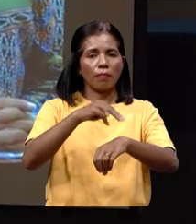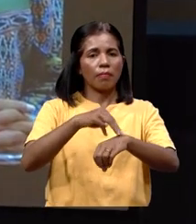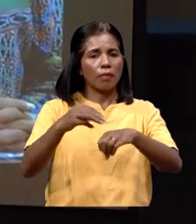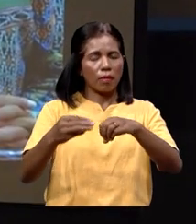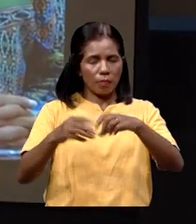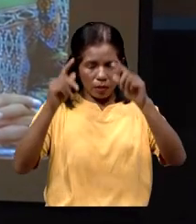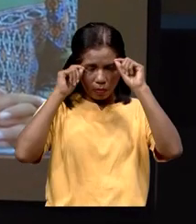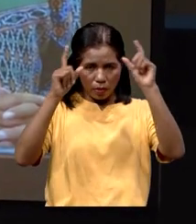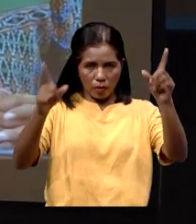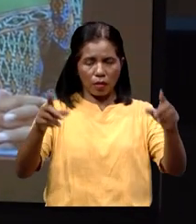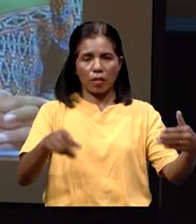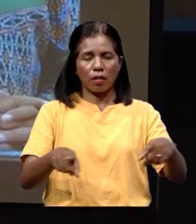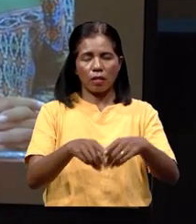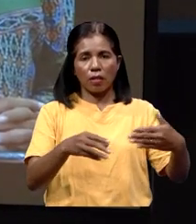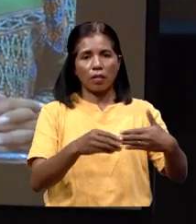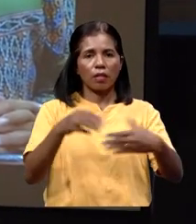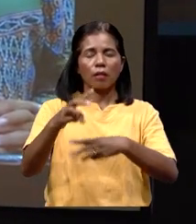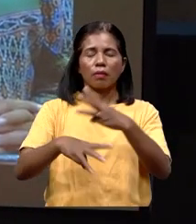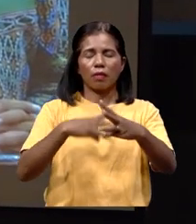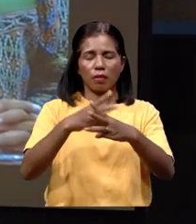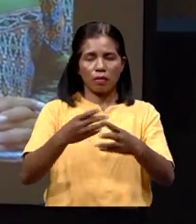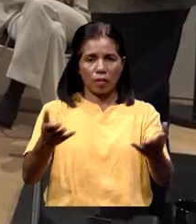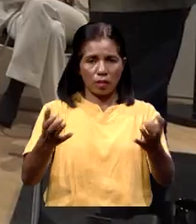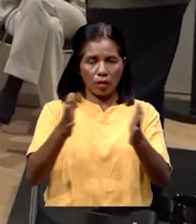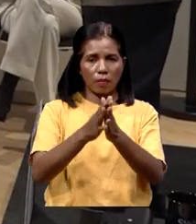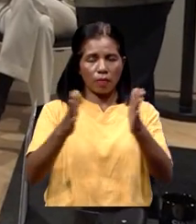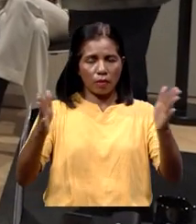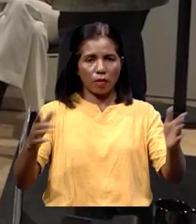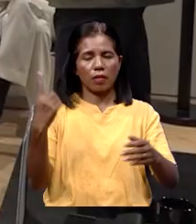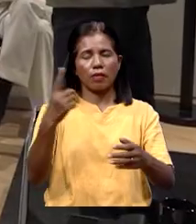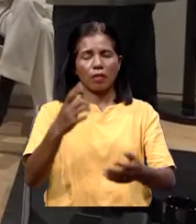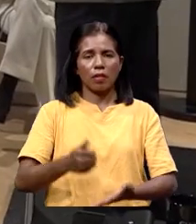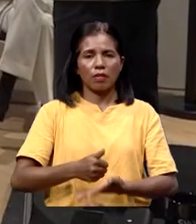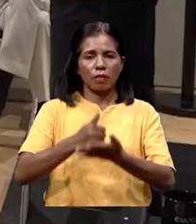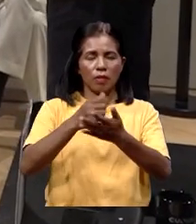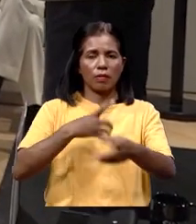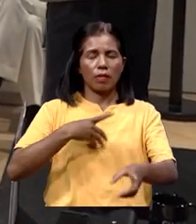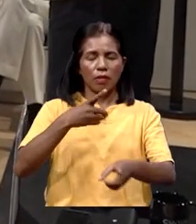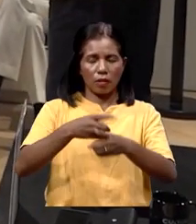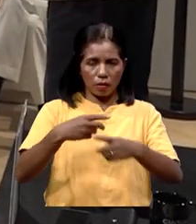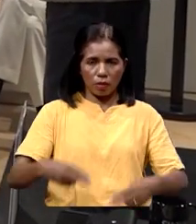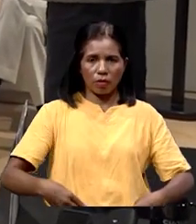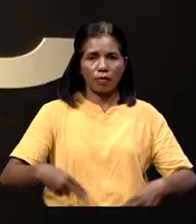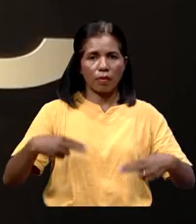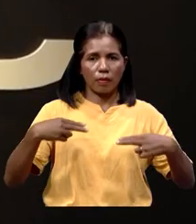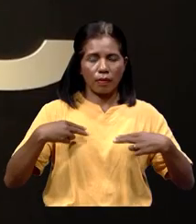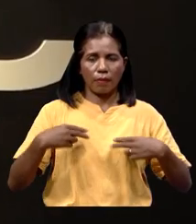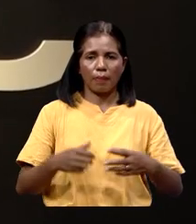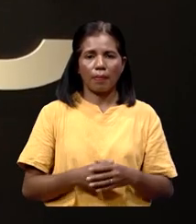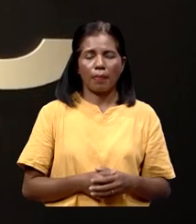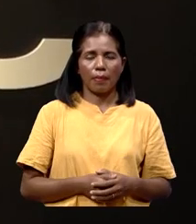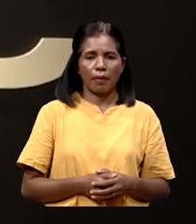Ramos Horta Mos, no der líder mundial, na e a influência Macás, nos sempre defende direitos humanos. Sinto um pequeno